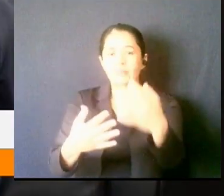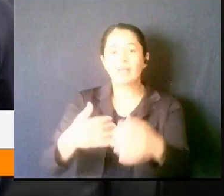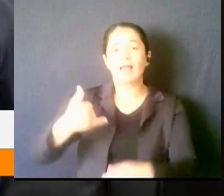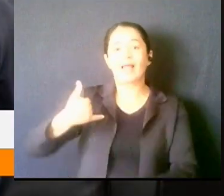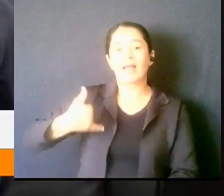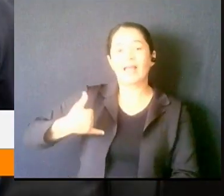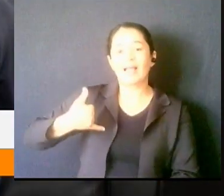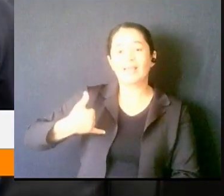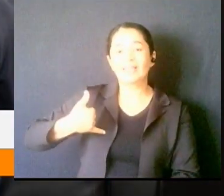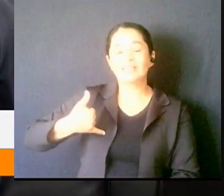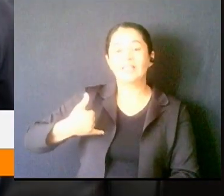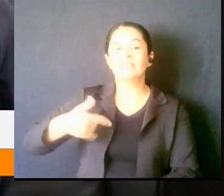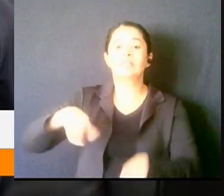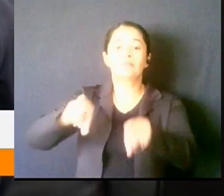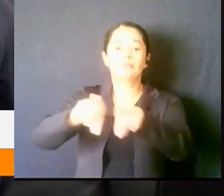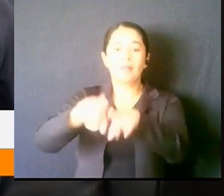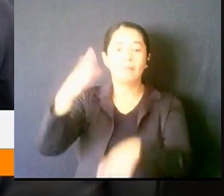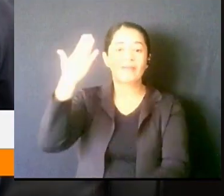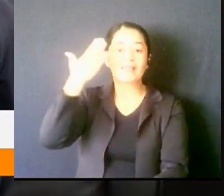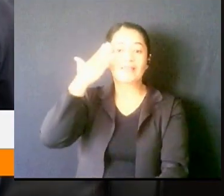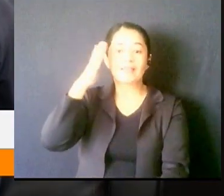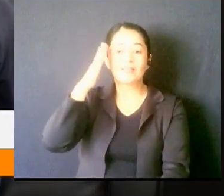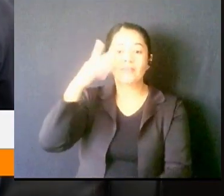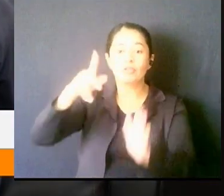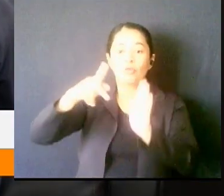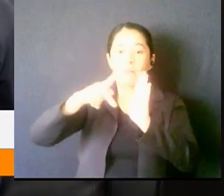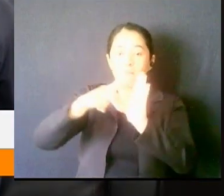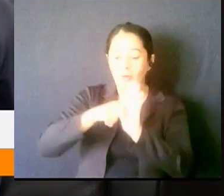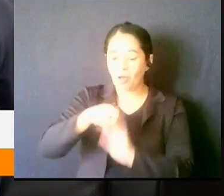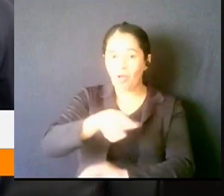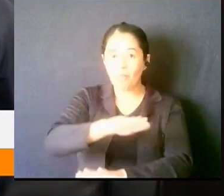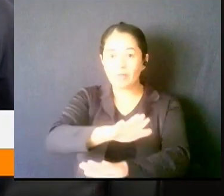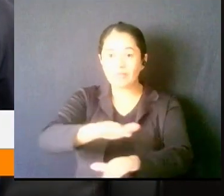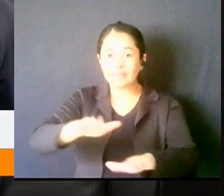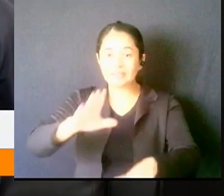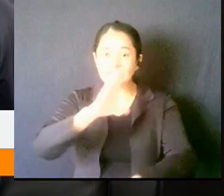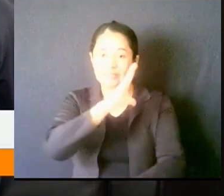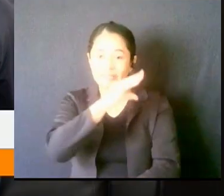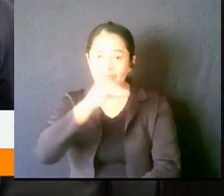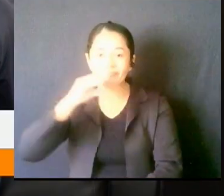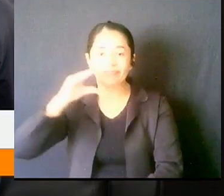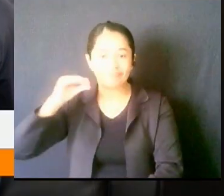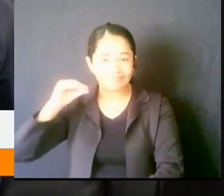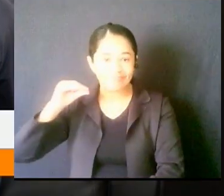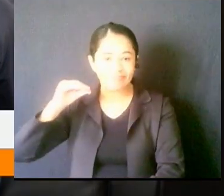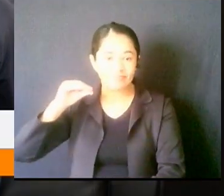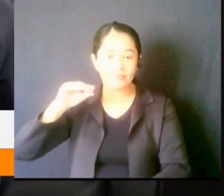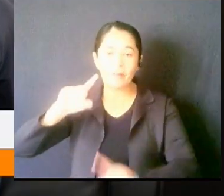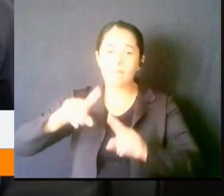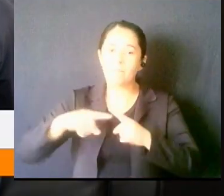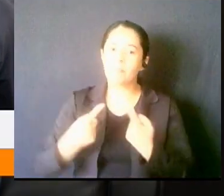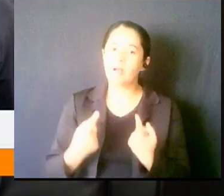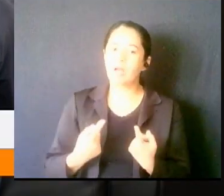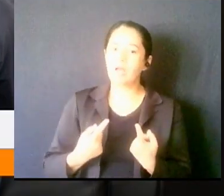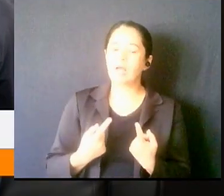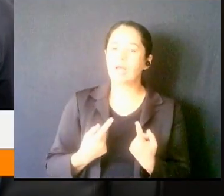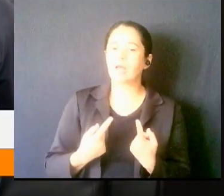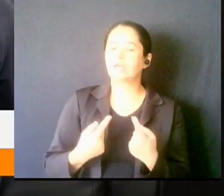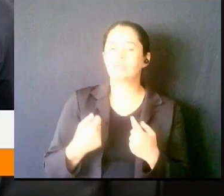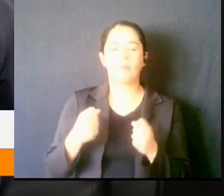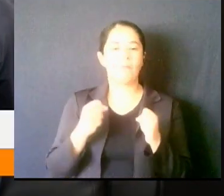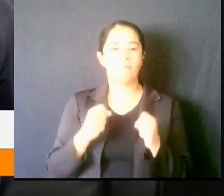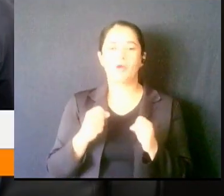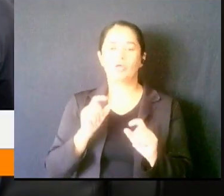entendimento que esse adolescente ou essa criança tem do assunto, sem mostrar que isso é um tabu, sem passar algum tipo de